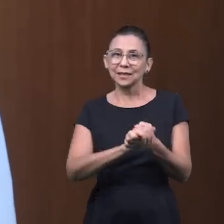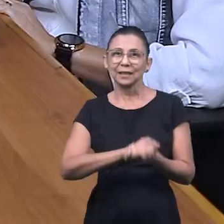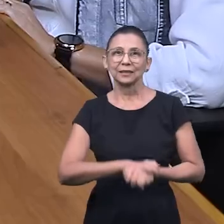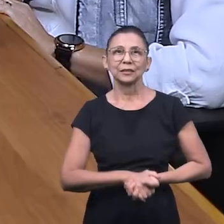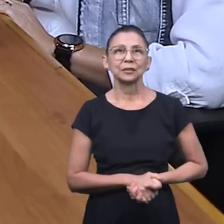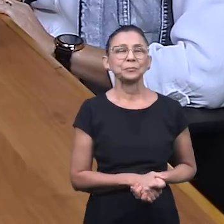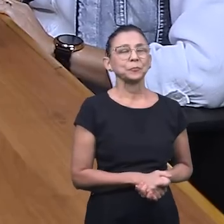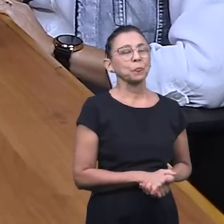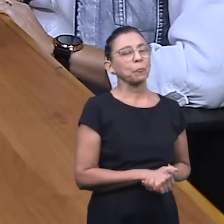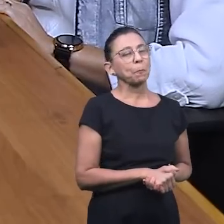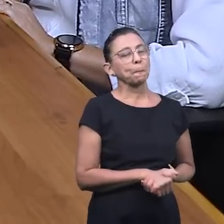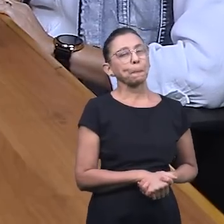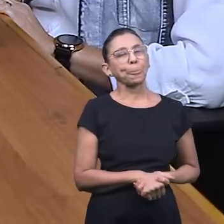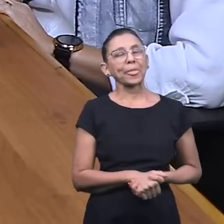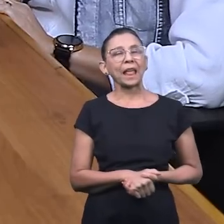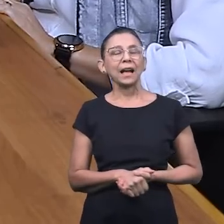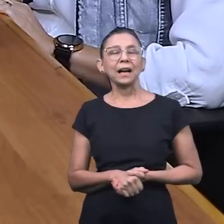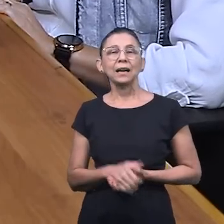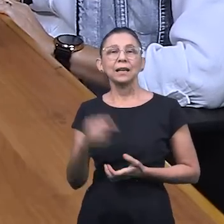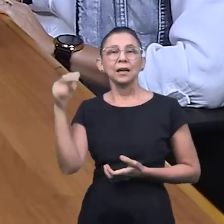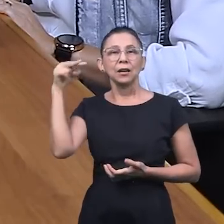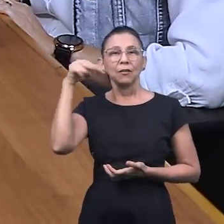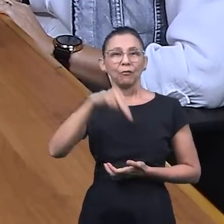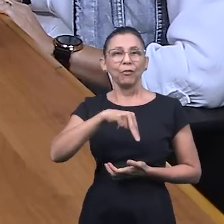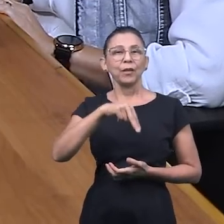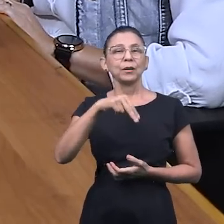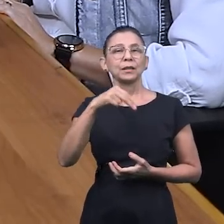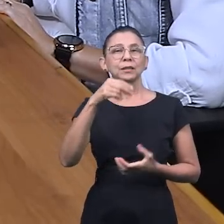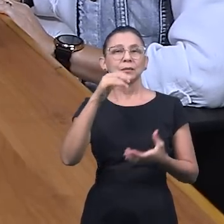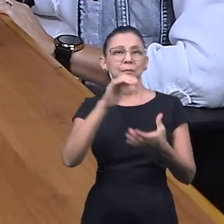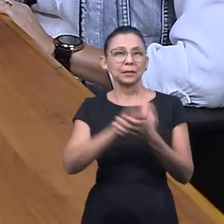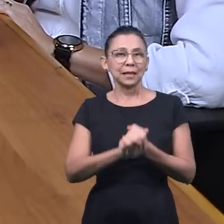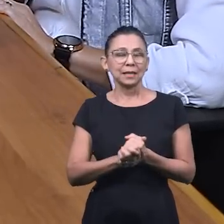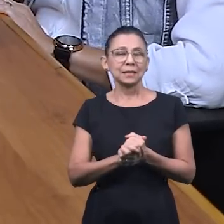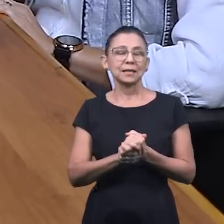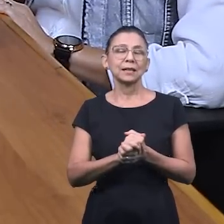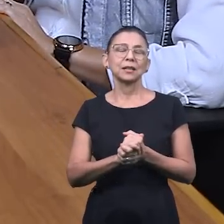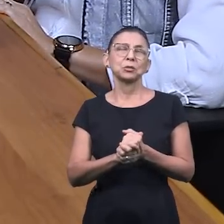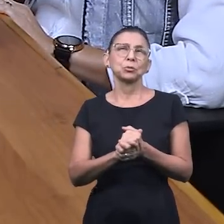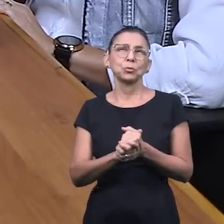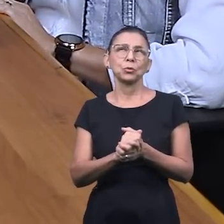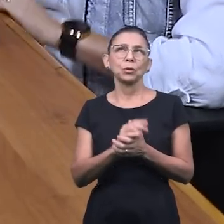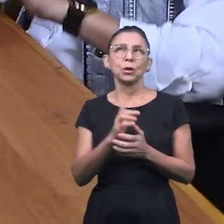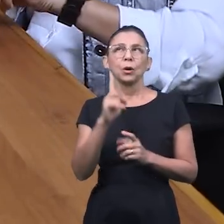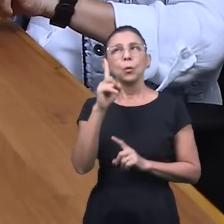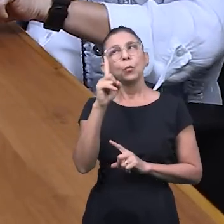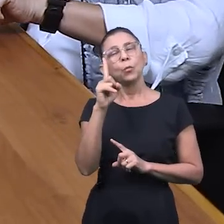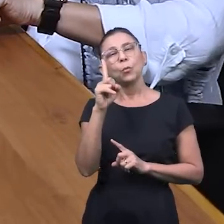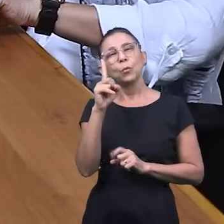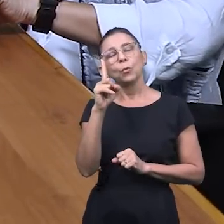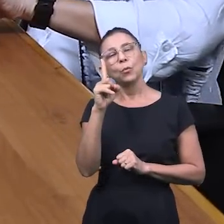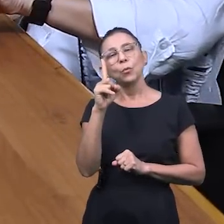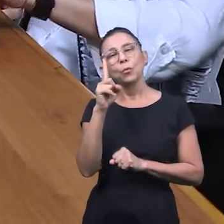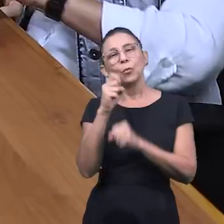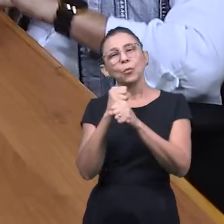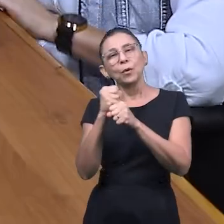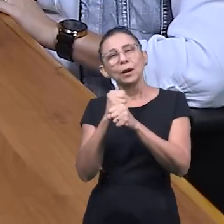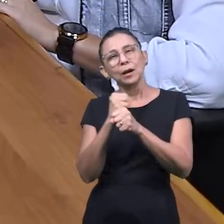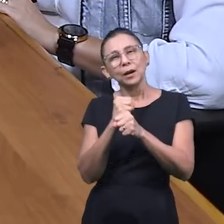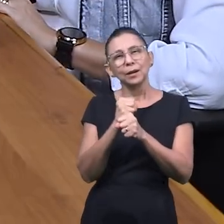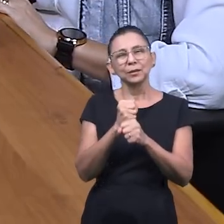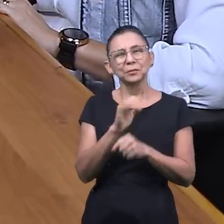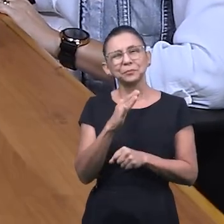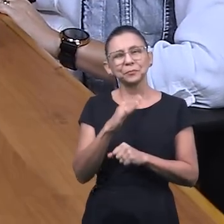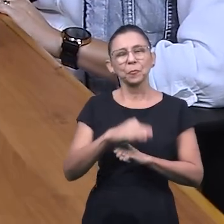que é 1 ano e pouquinho. E o seu é 1 ano e pouquinho, quantos meses? 1 ano e mês que vem, no início do mês que vem fazem 1 ano e